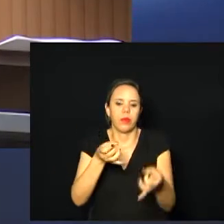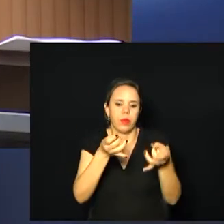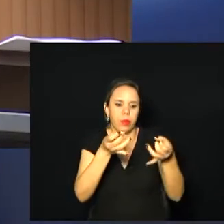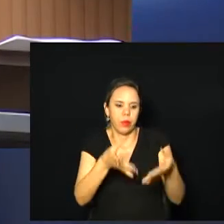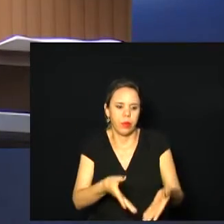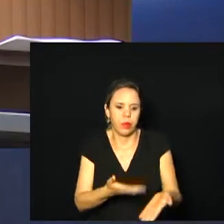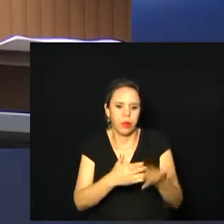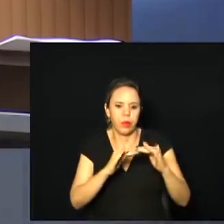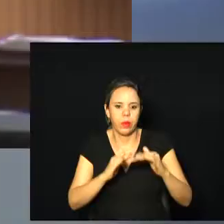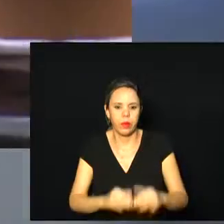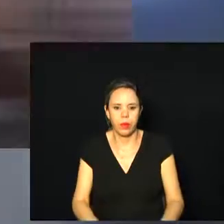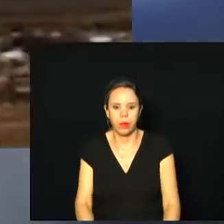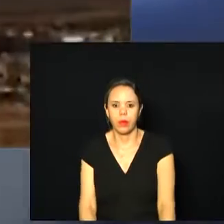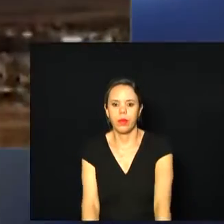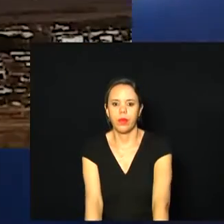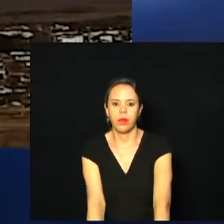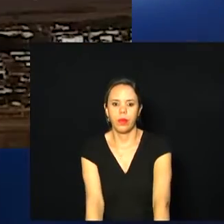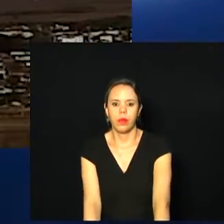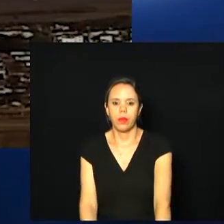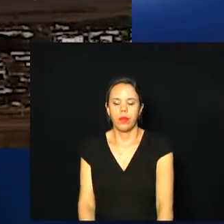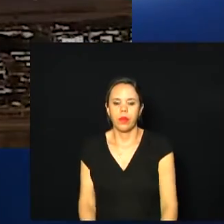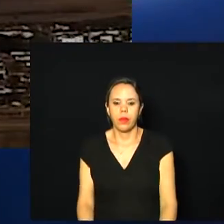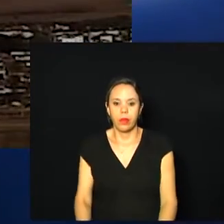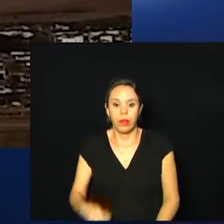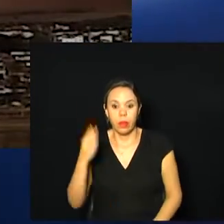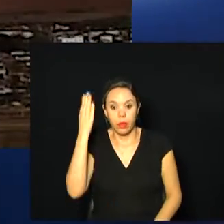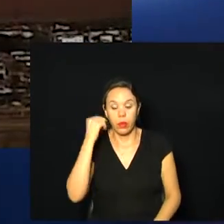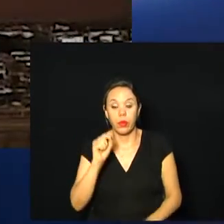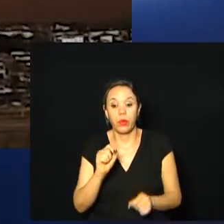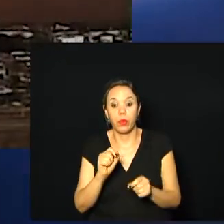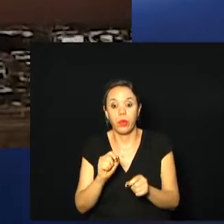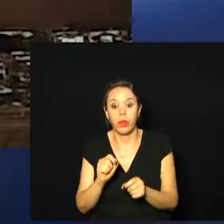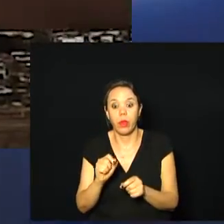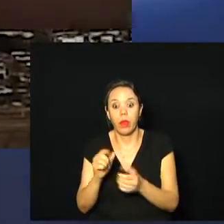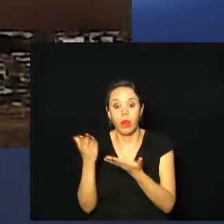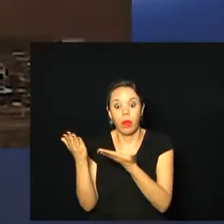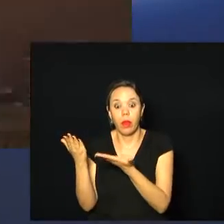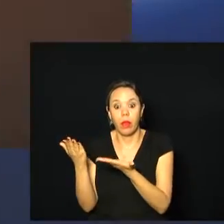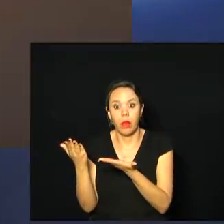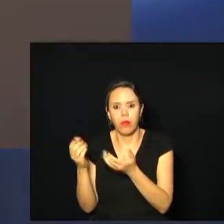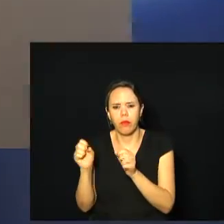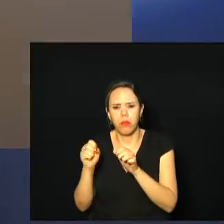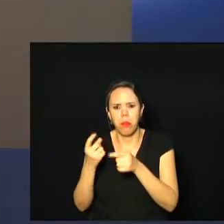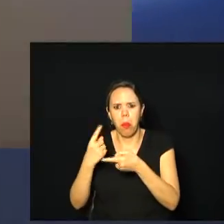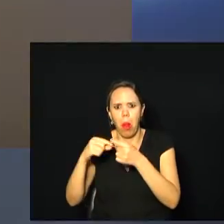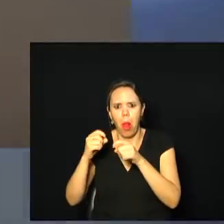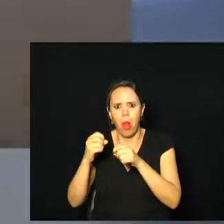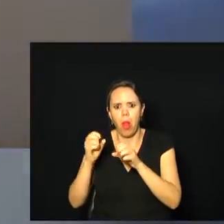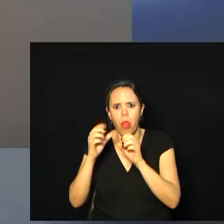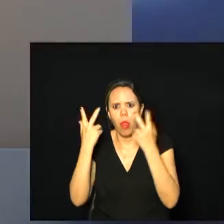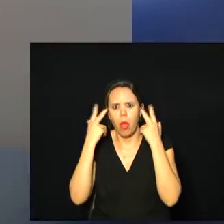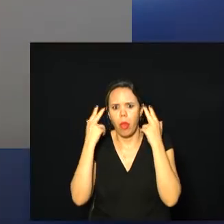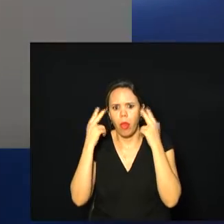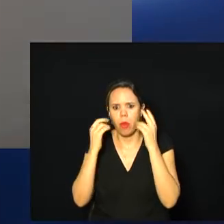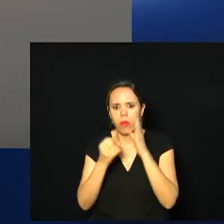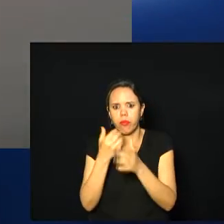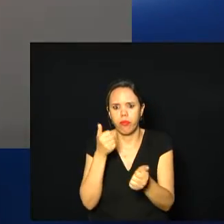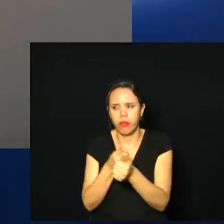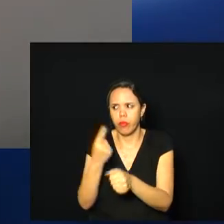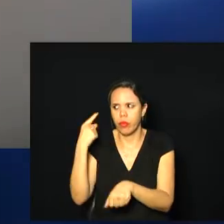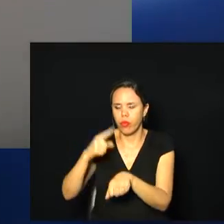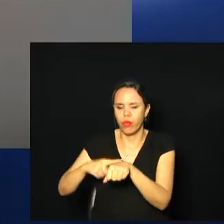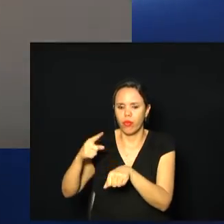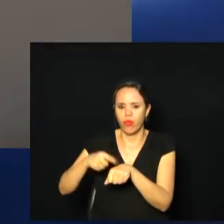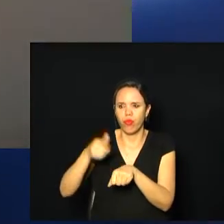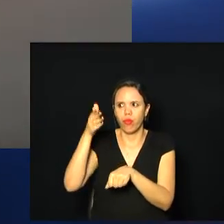e à evasão escolar. Você sabe o que é um rabub? Um fenômeno natural que aconteceu recentemente